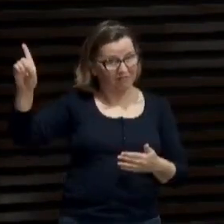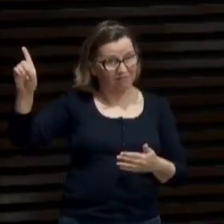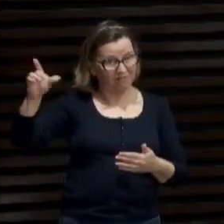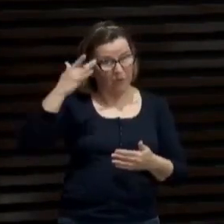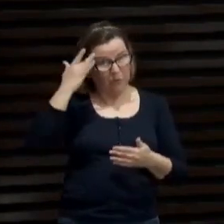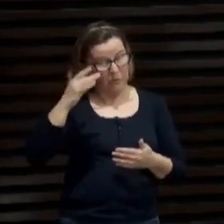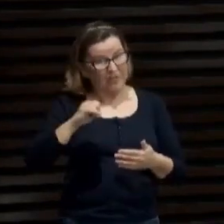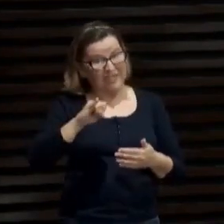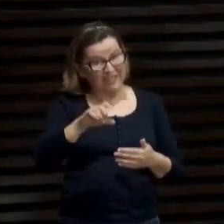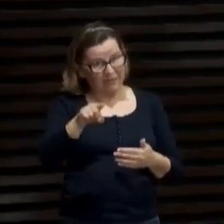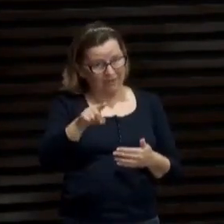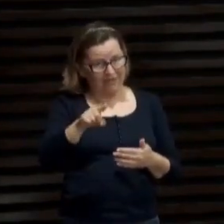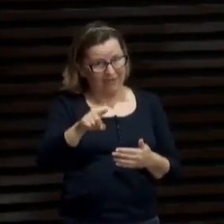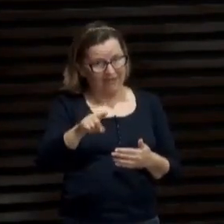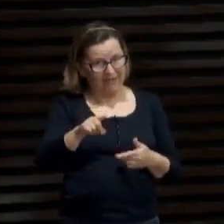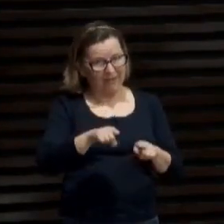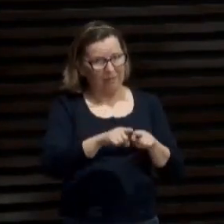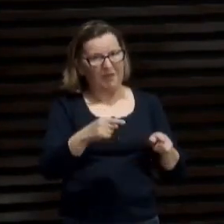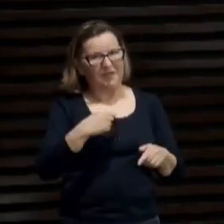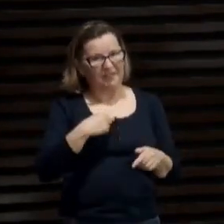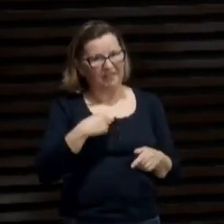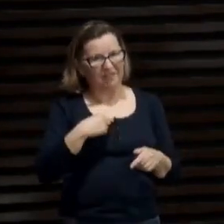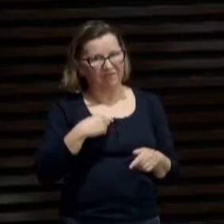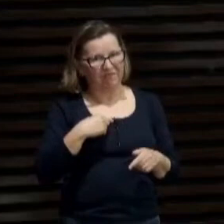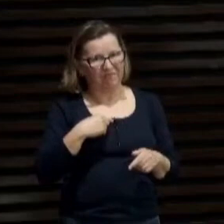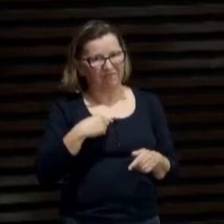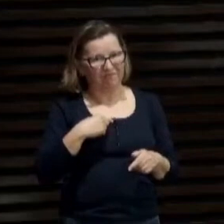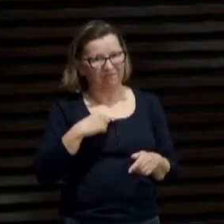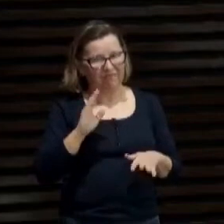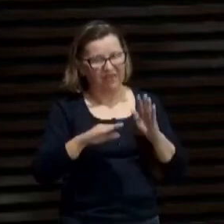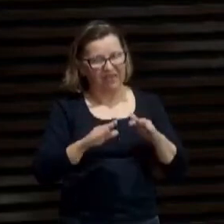vezes ando sem alegria.